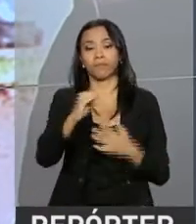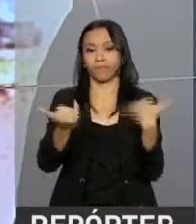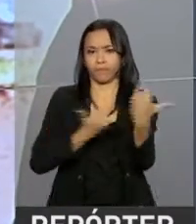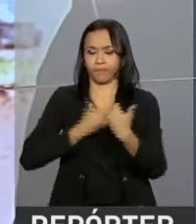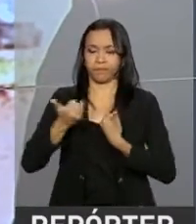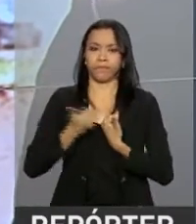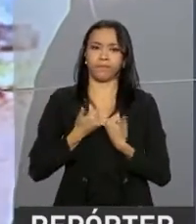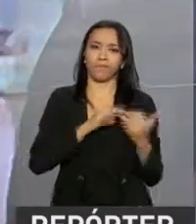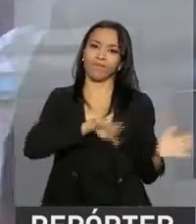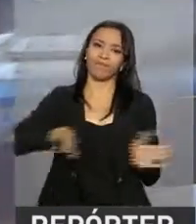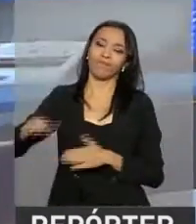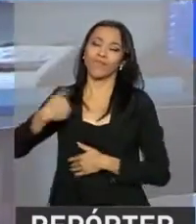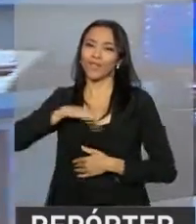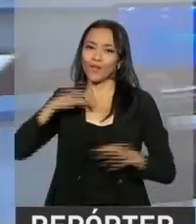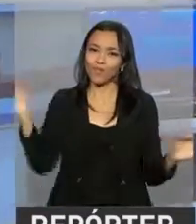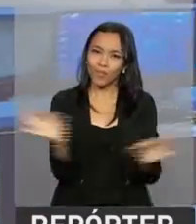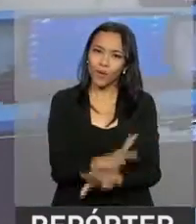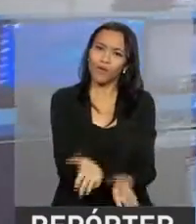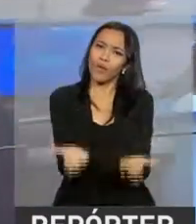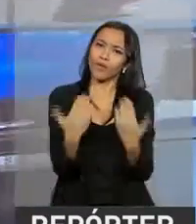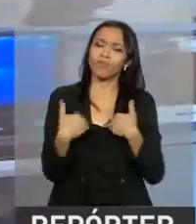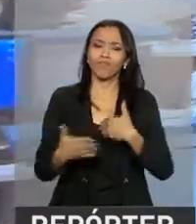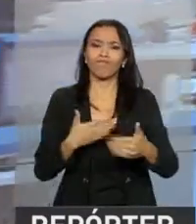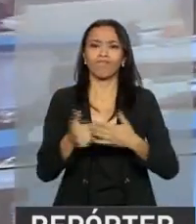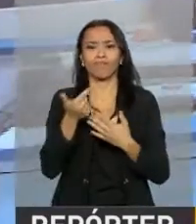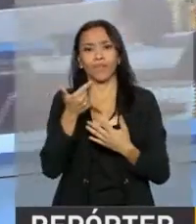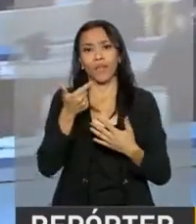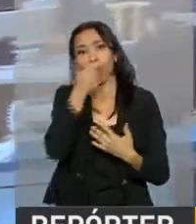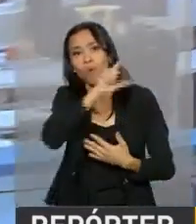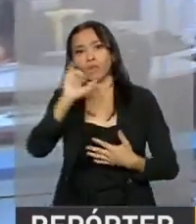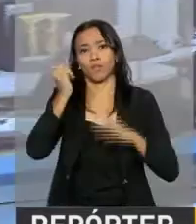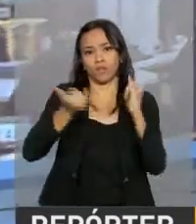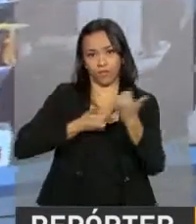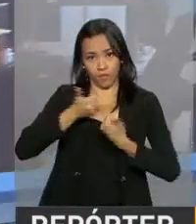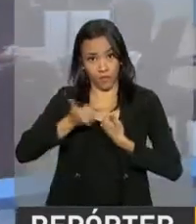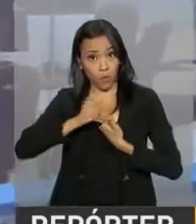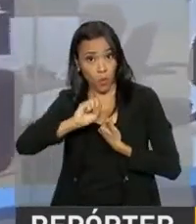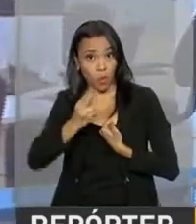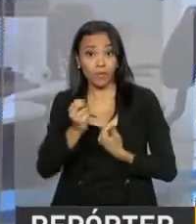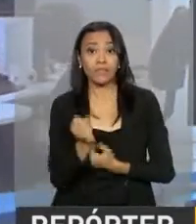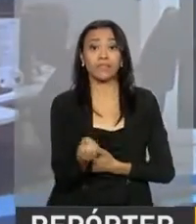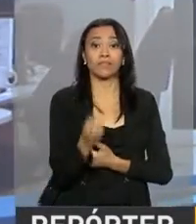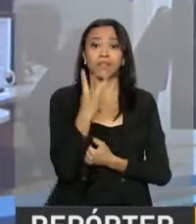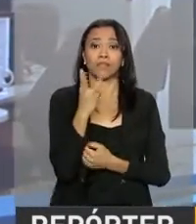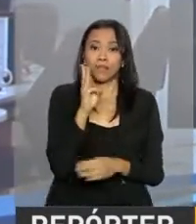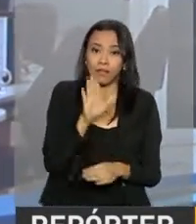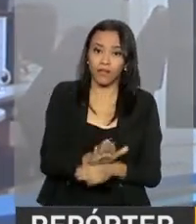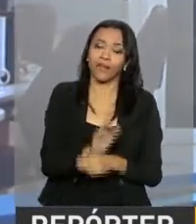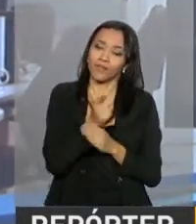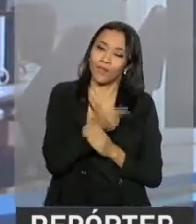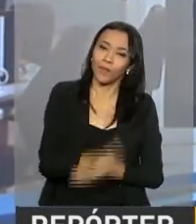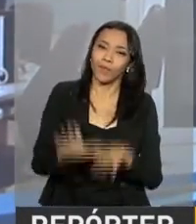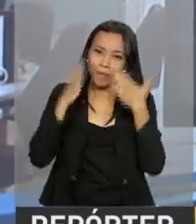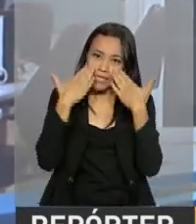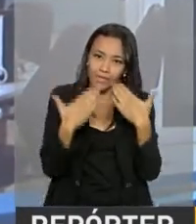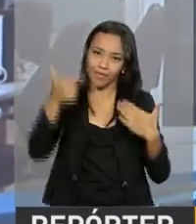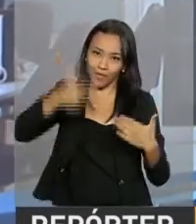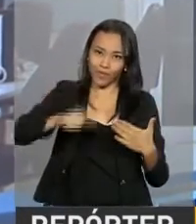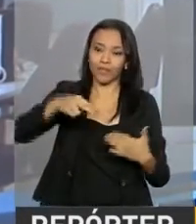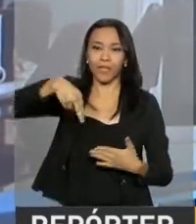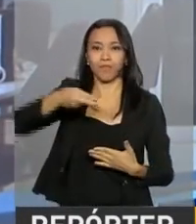informações. E nós ficamos por aqui. Voltamos a qualquer momento com outras informações ou às 15h na próxima edição do